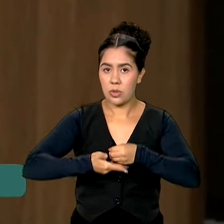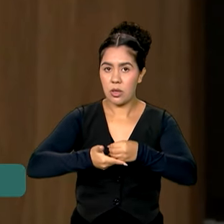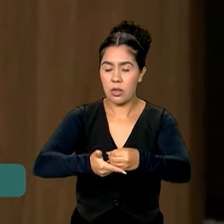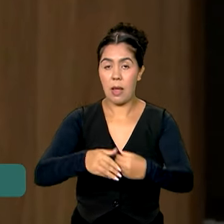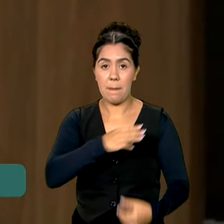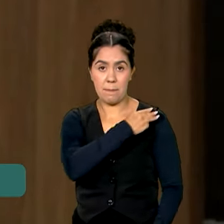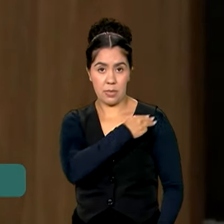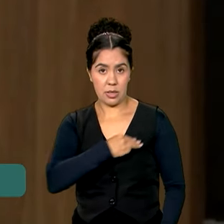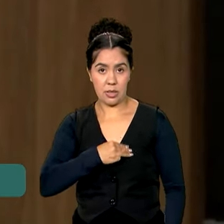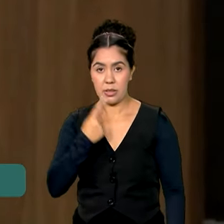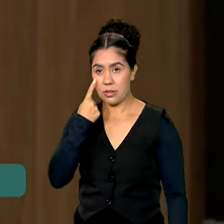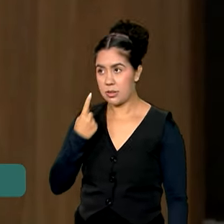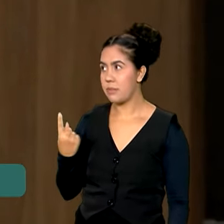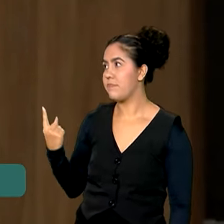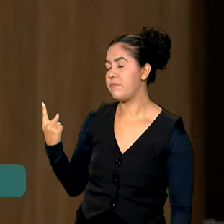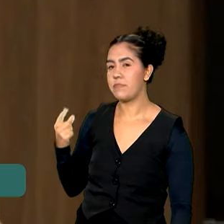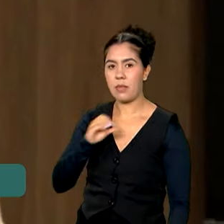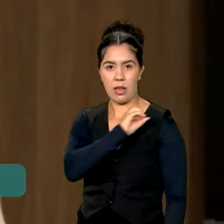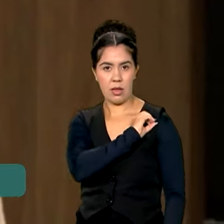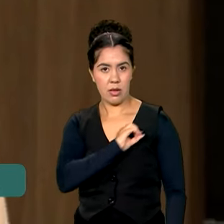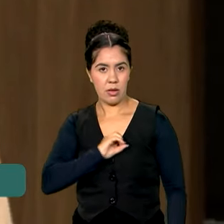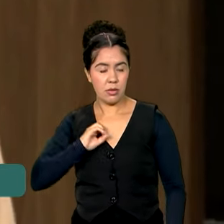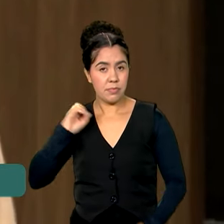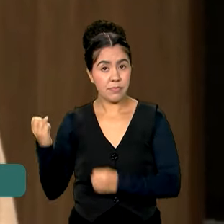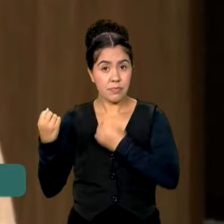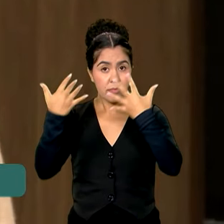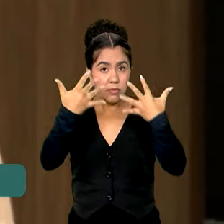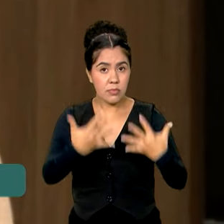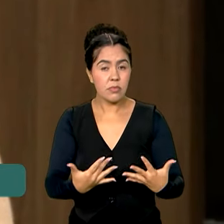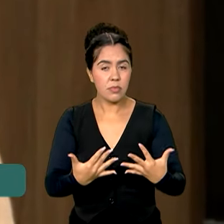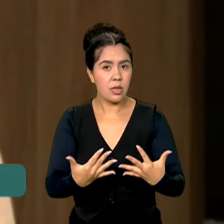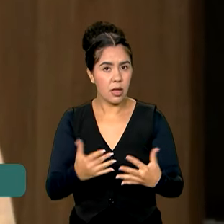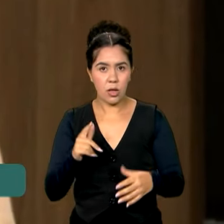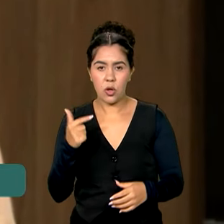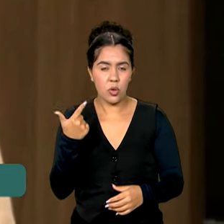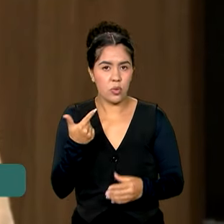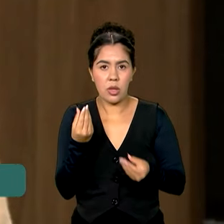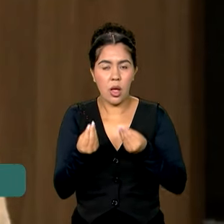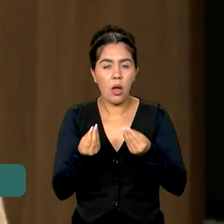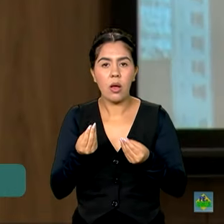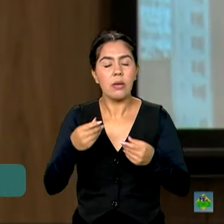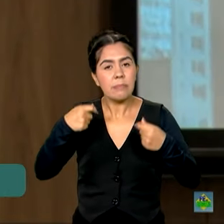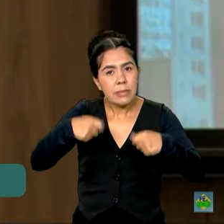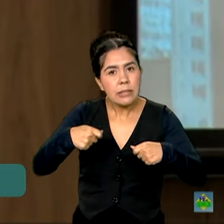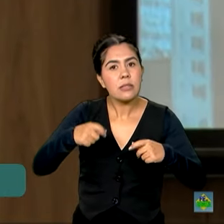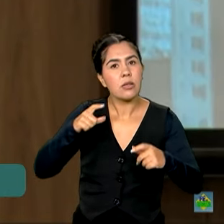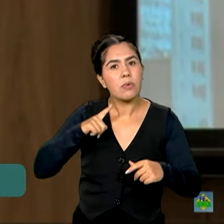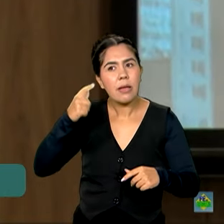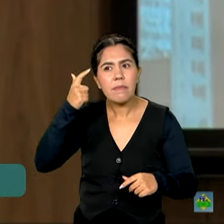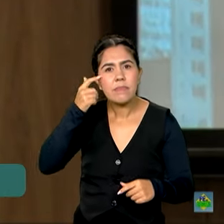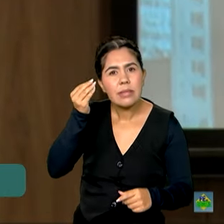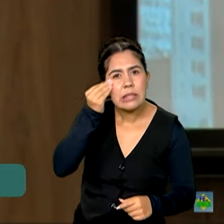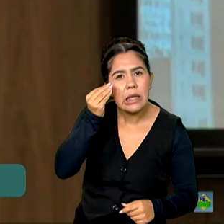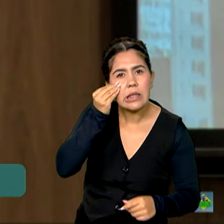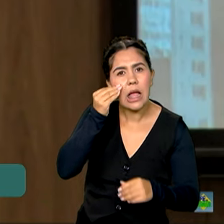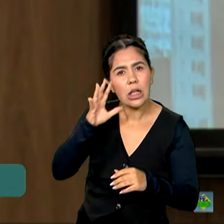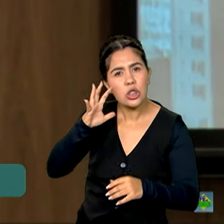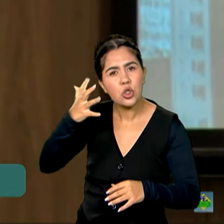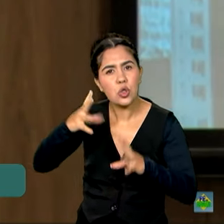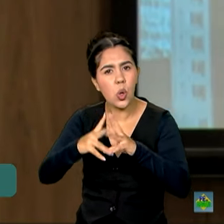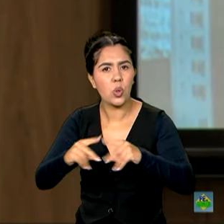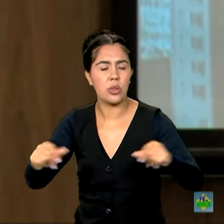Meio Ambiente do Brasil, não há mais espaço para pensar em soluções locais. Agora, nós temos